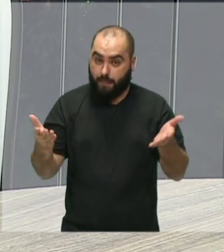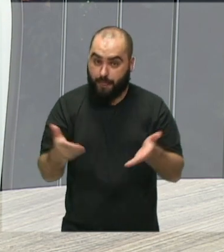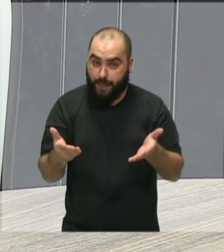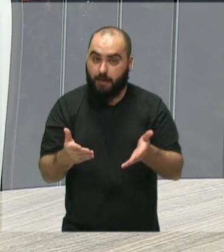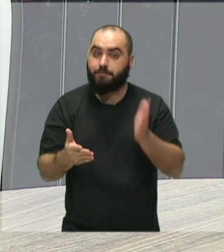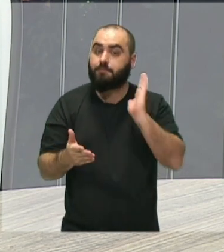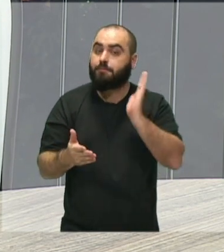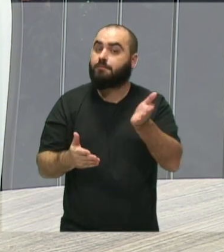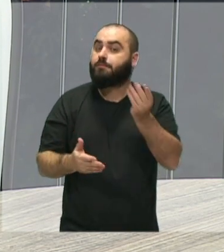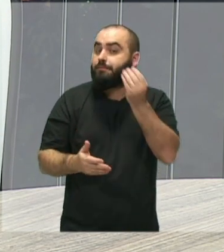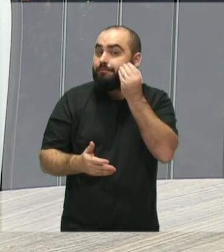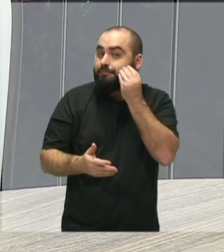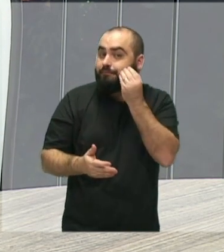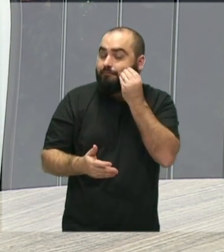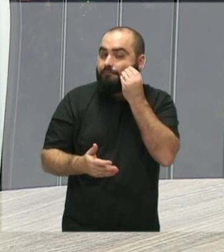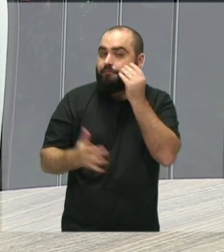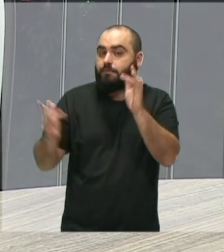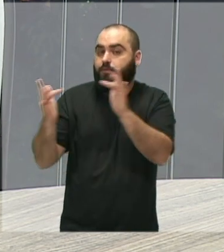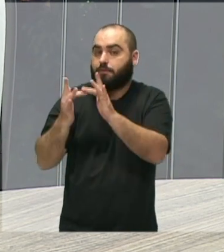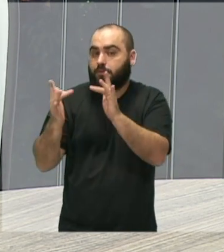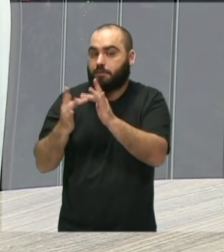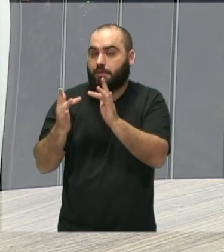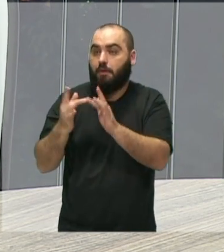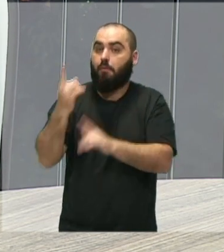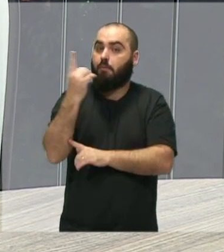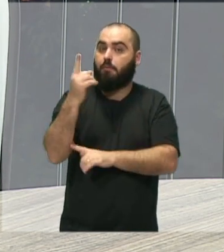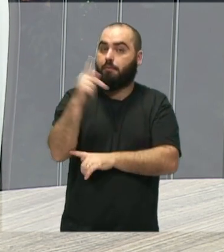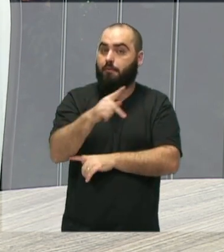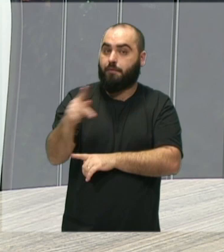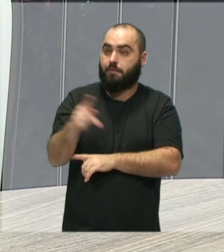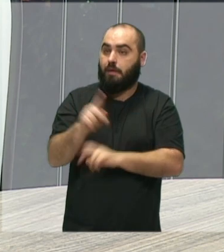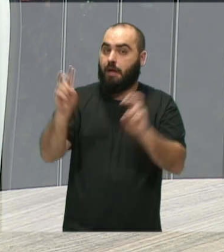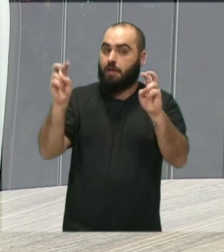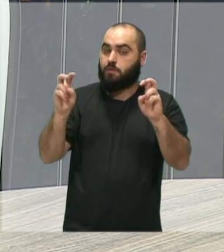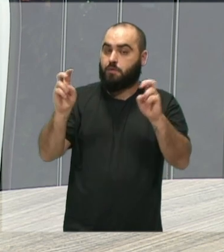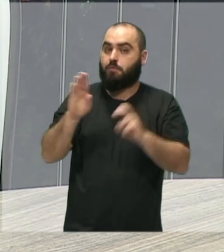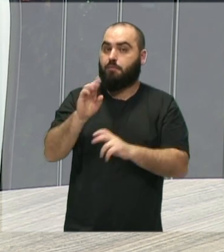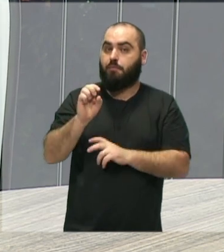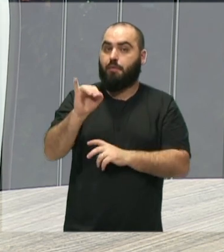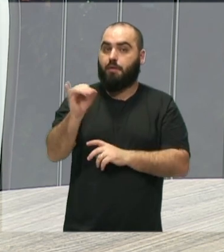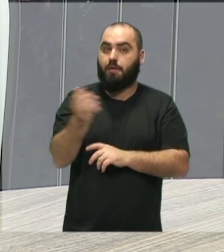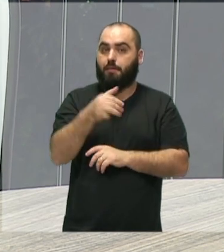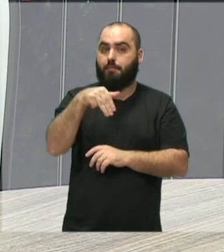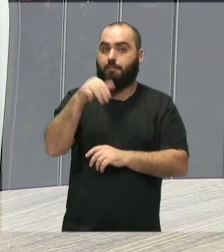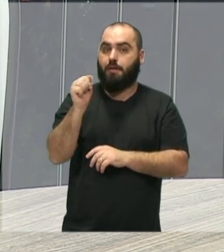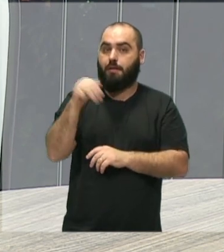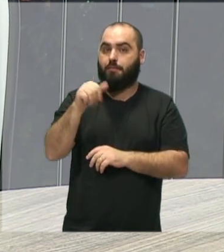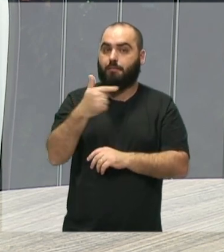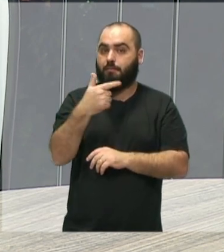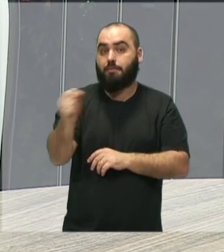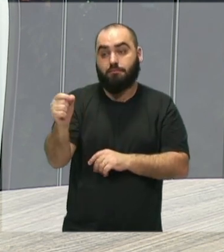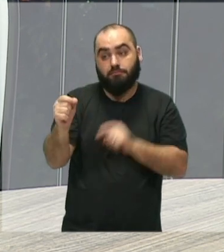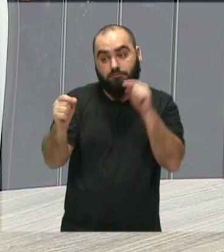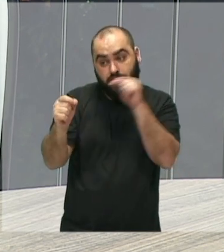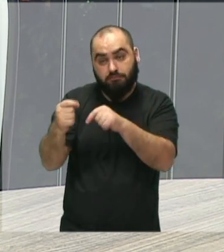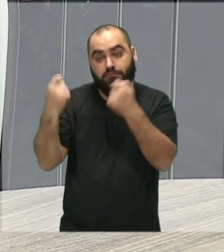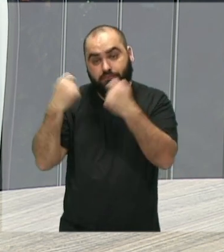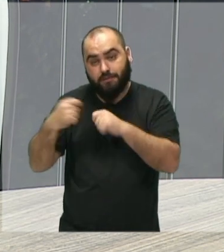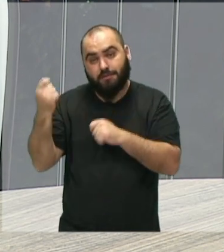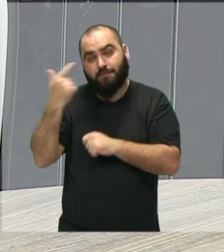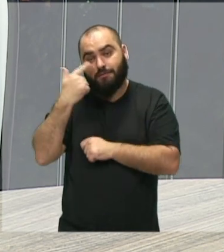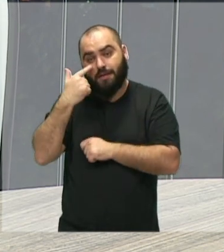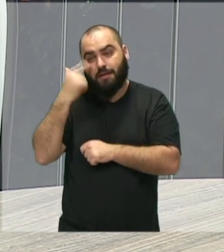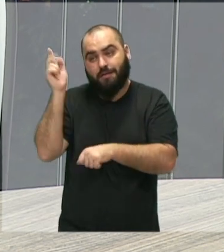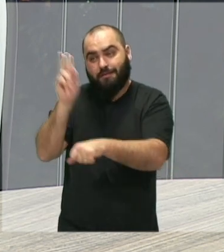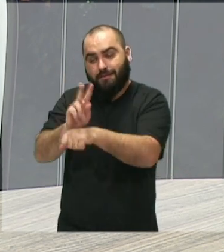gente já está tendo um contato com uma professora a respeito do boi de mamão, principalmente. E aí, claro, ele precisa passar por todo